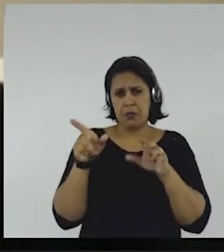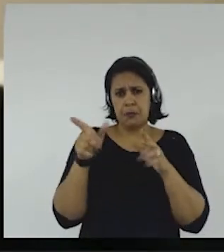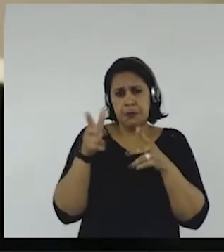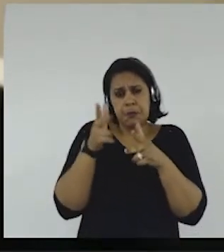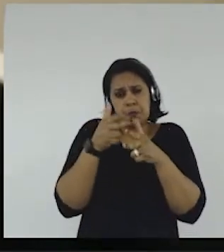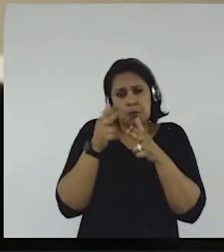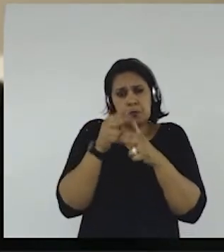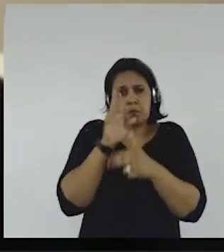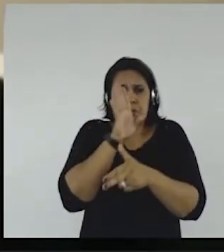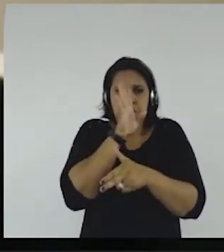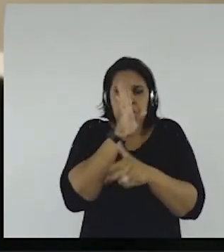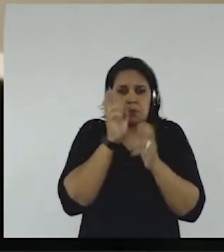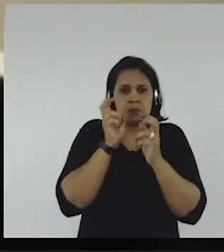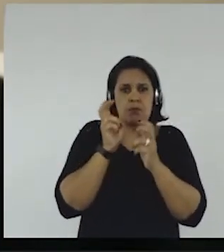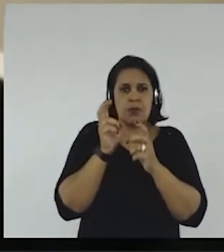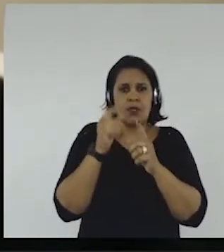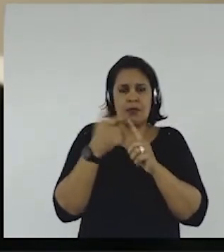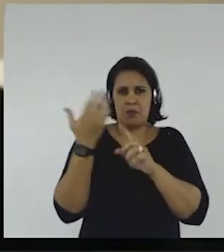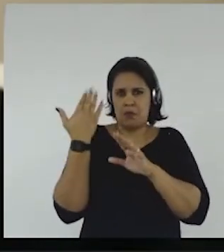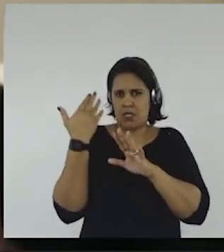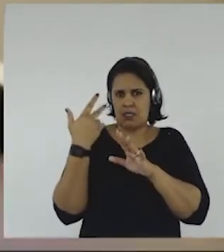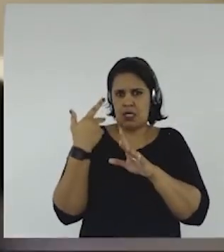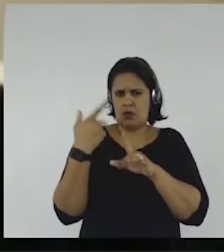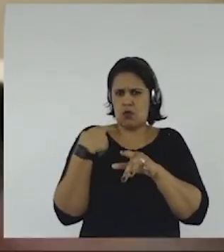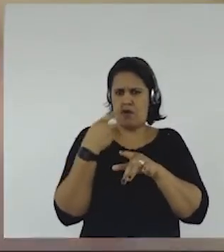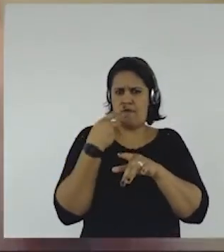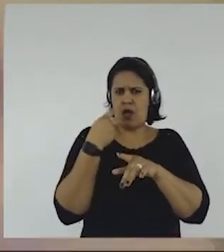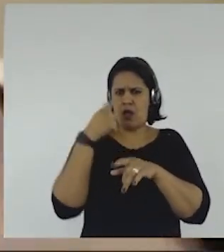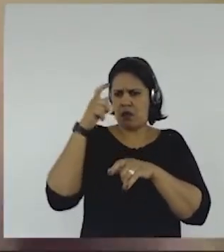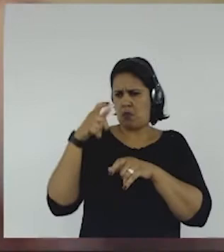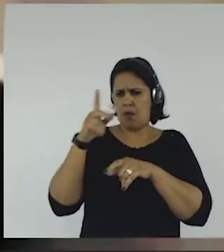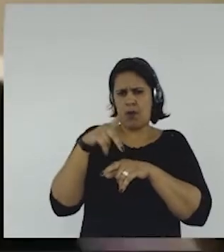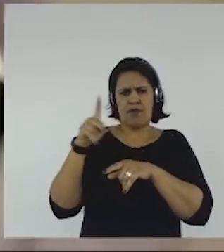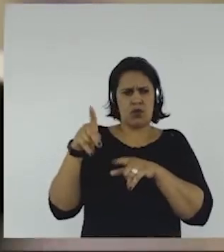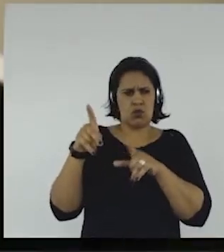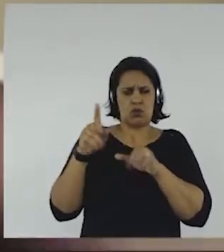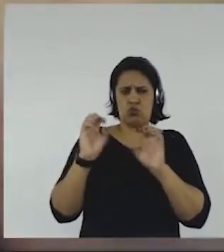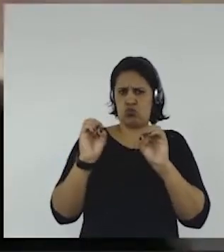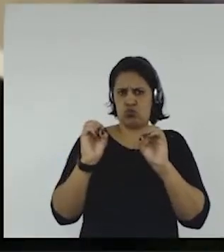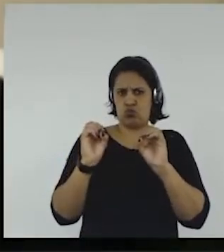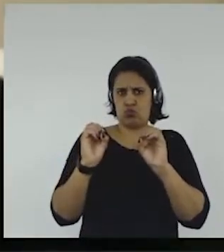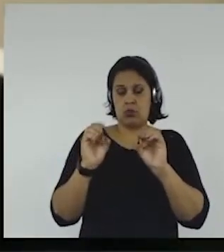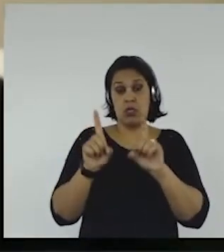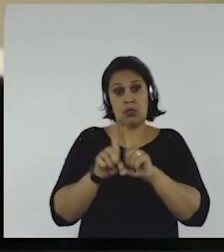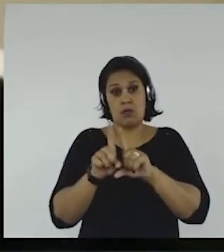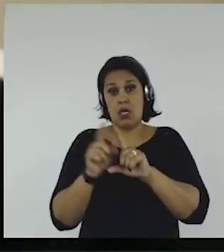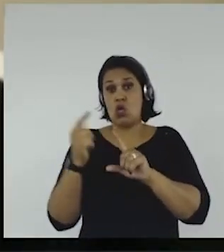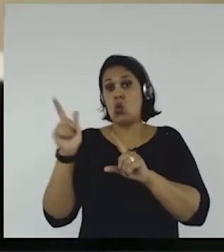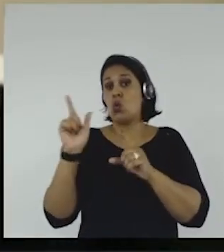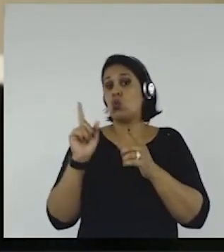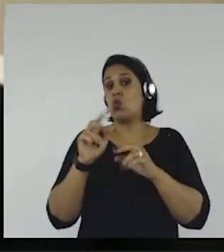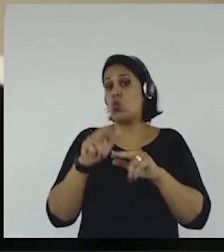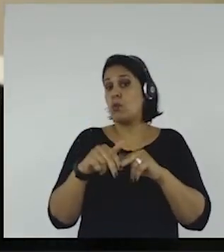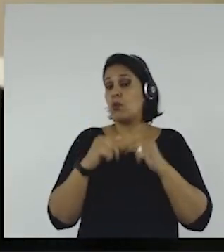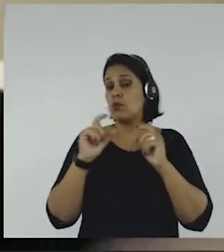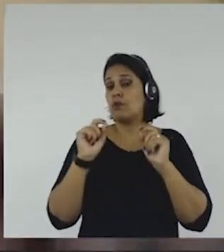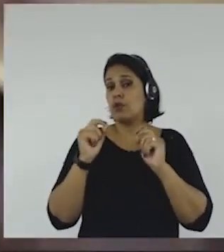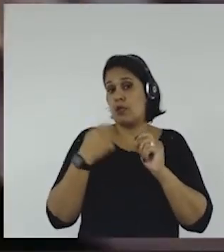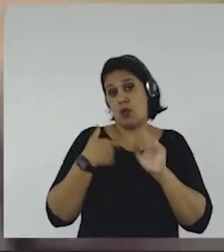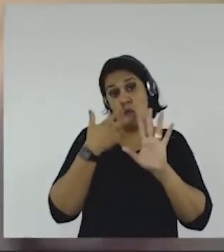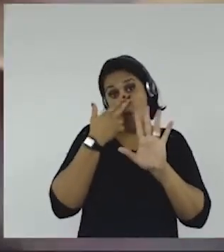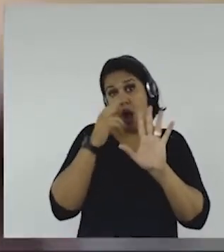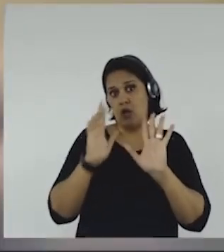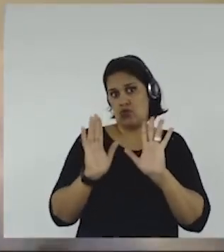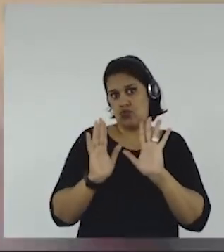época. Não se falava dos professores na época. E não se falava, talvez, por um outro motivo que eu também intuiria.